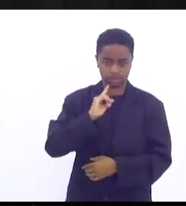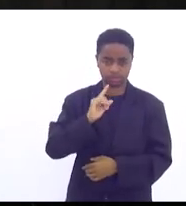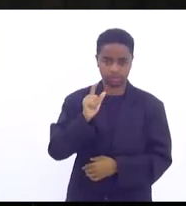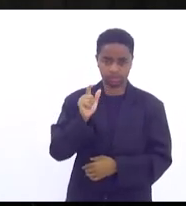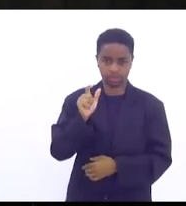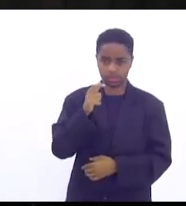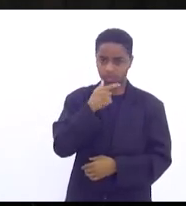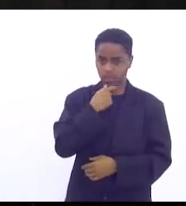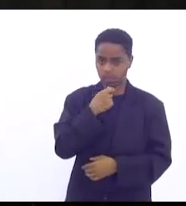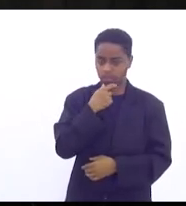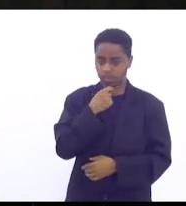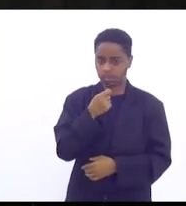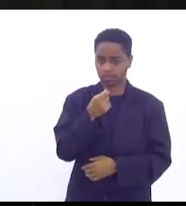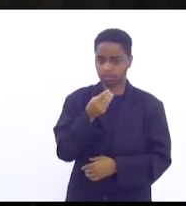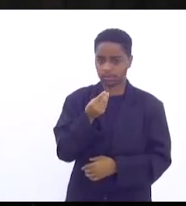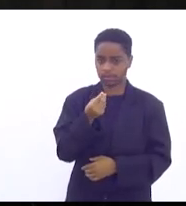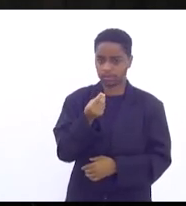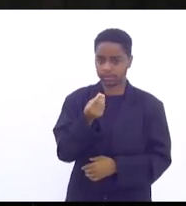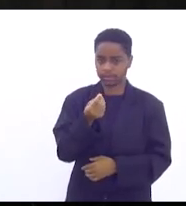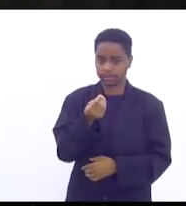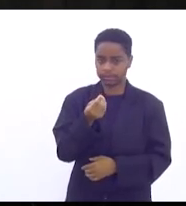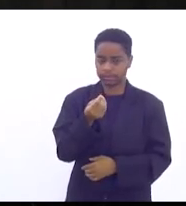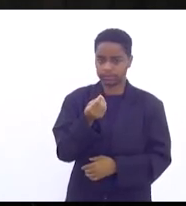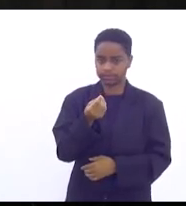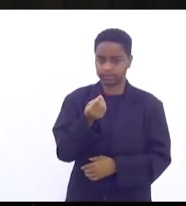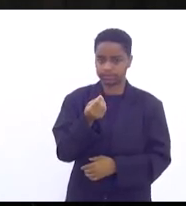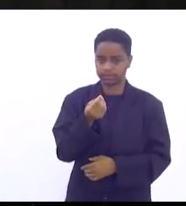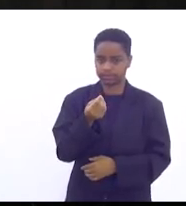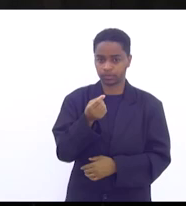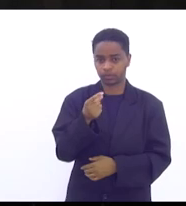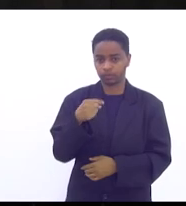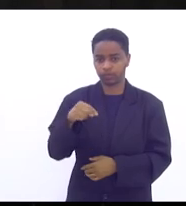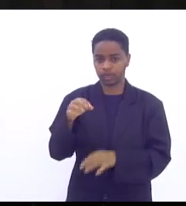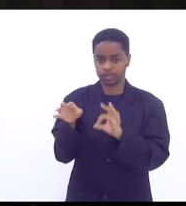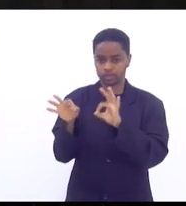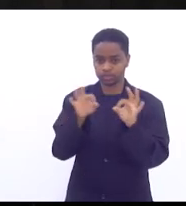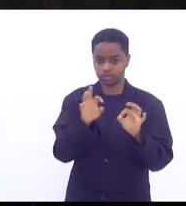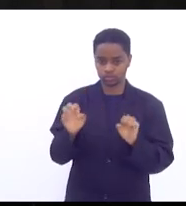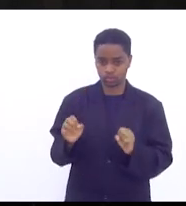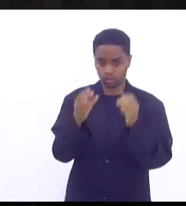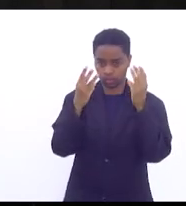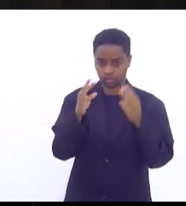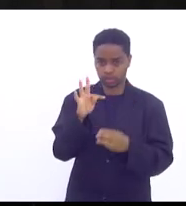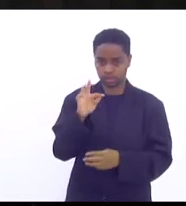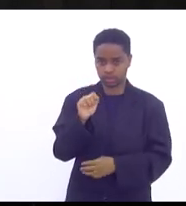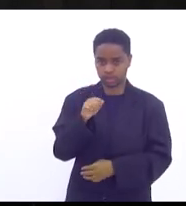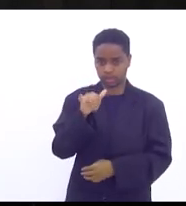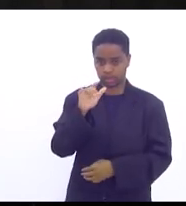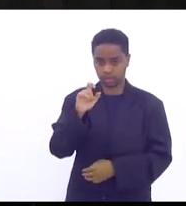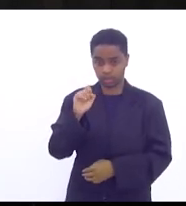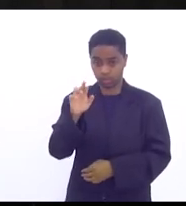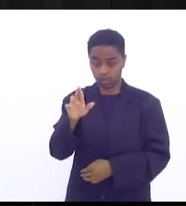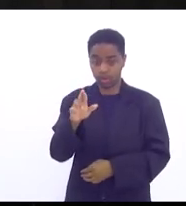rapazinho, que veio para o show da Taylor Swift? Ele morreu na praia